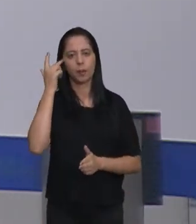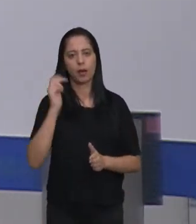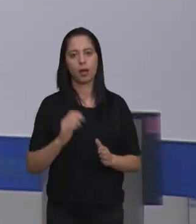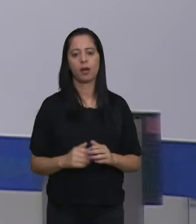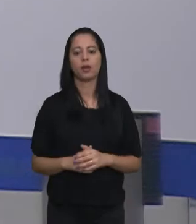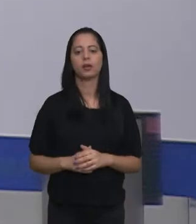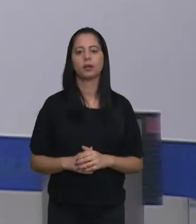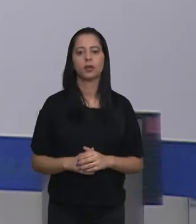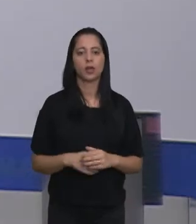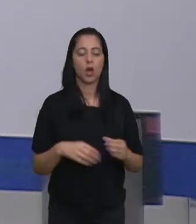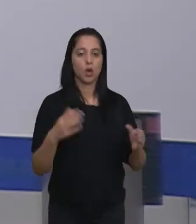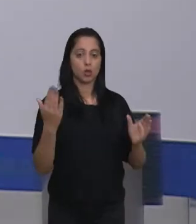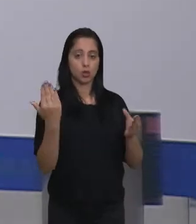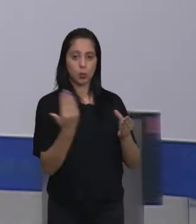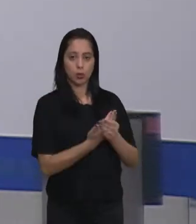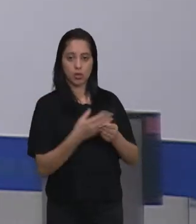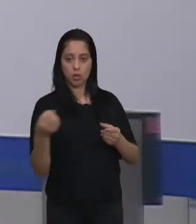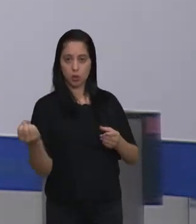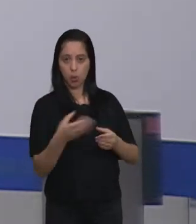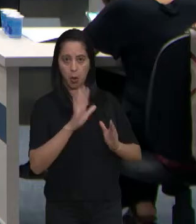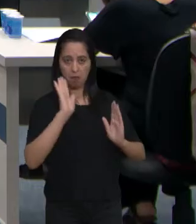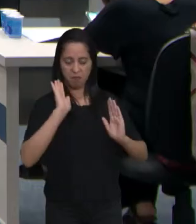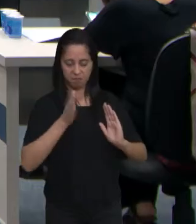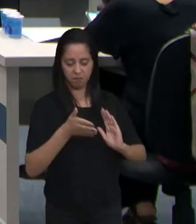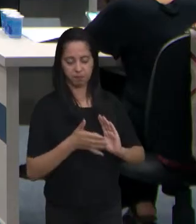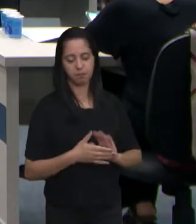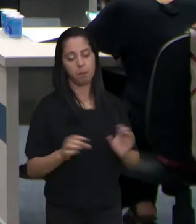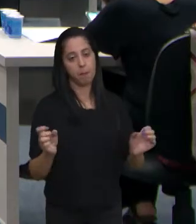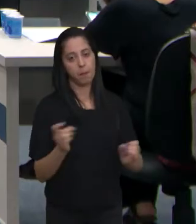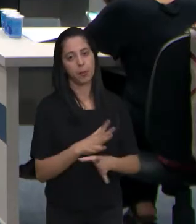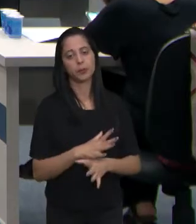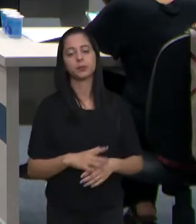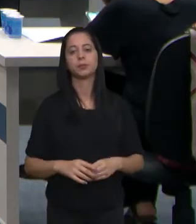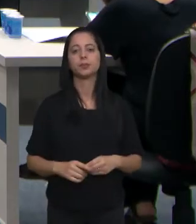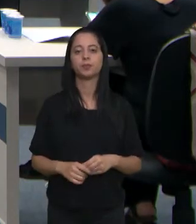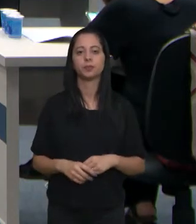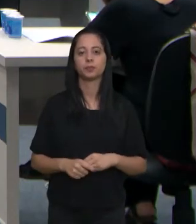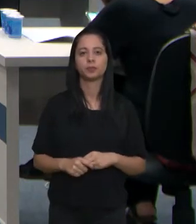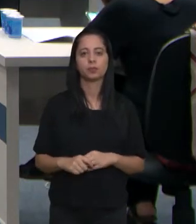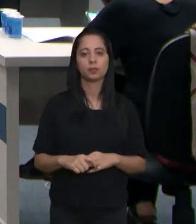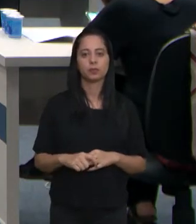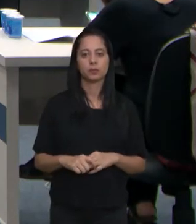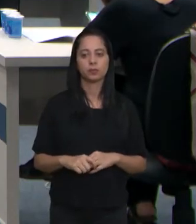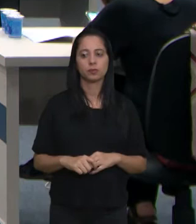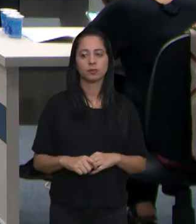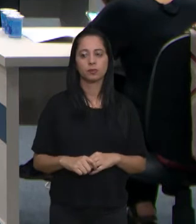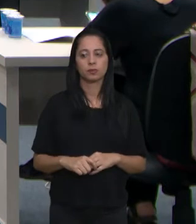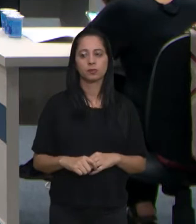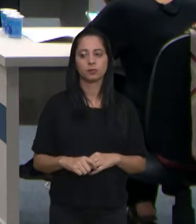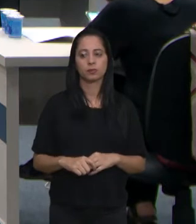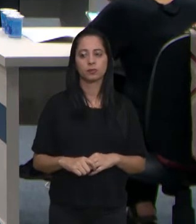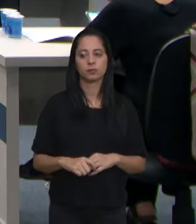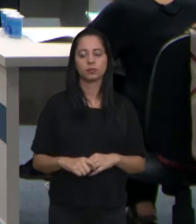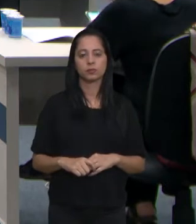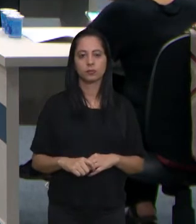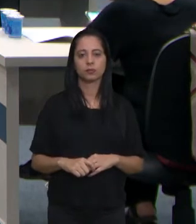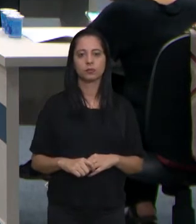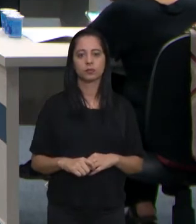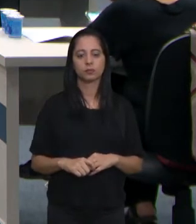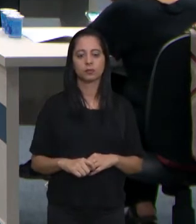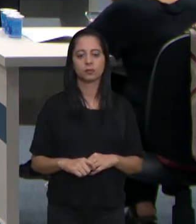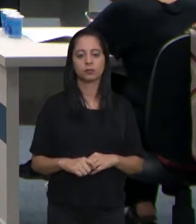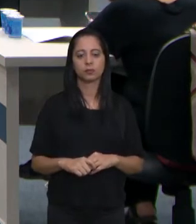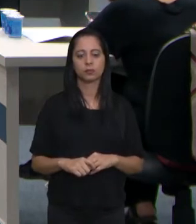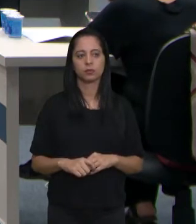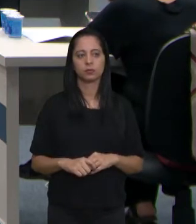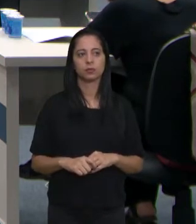São estes os novos processos, senhor presidente. O novo diretor do fórum é o doutor